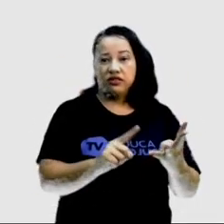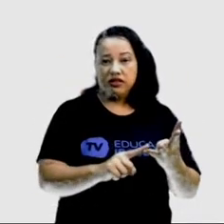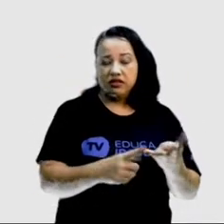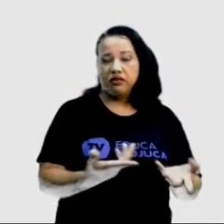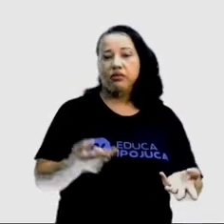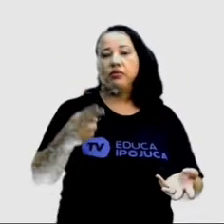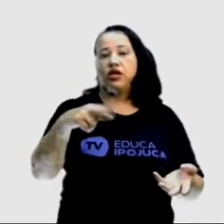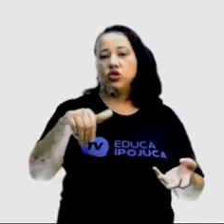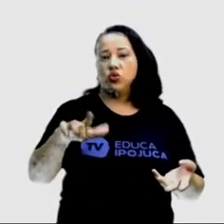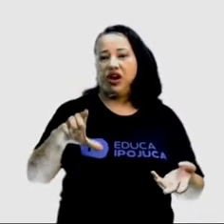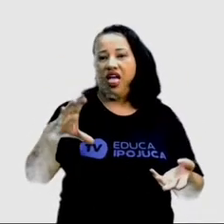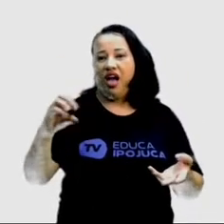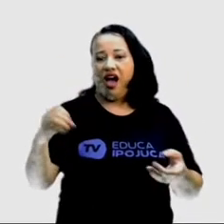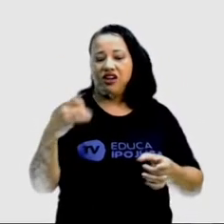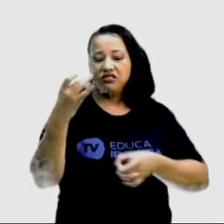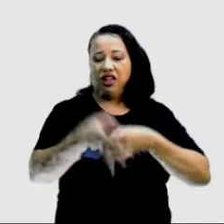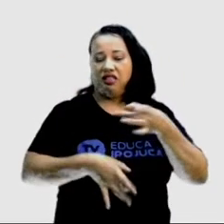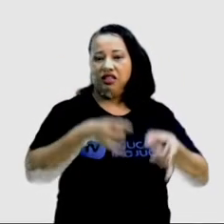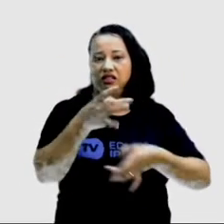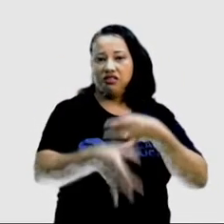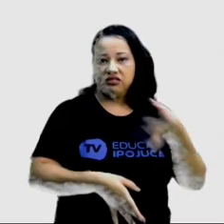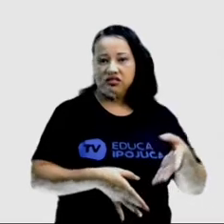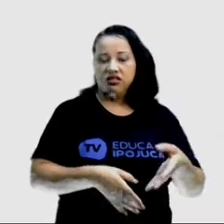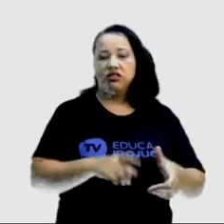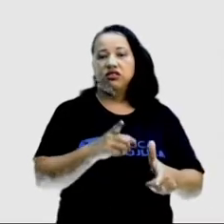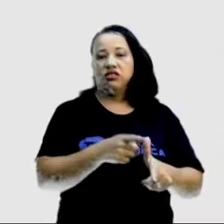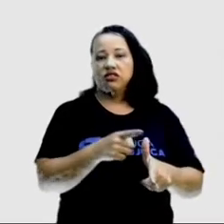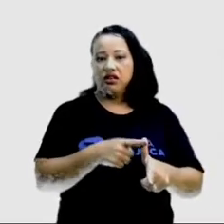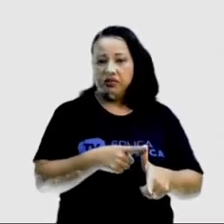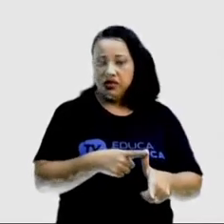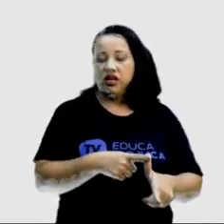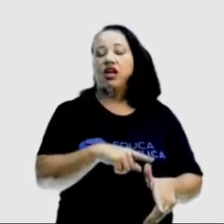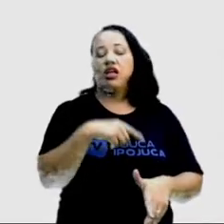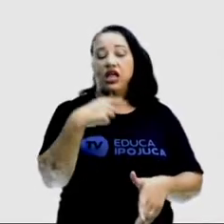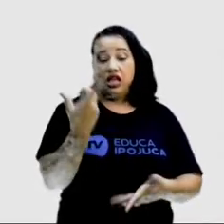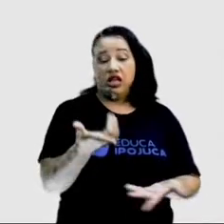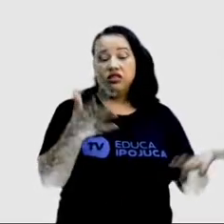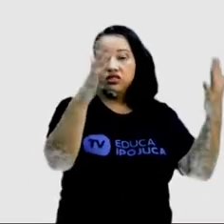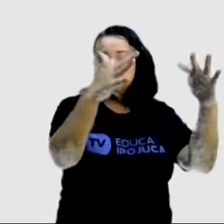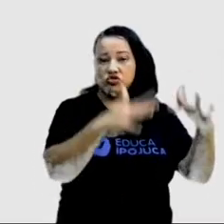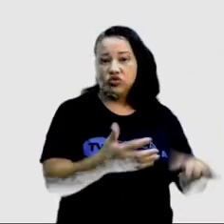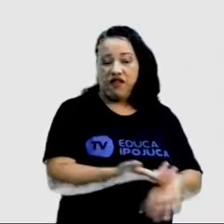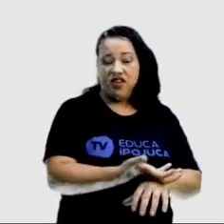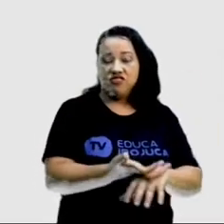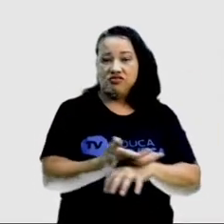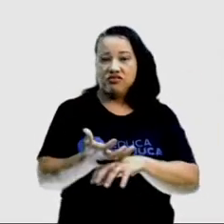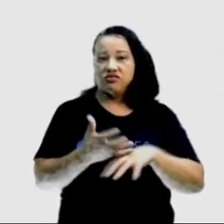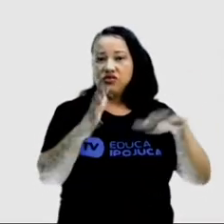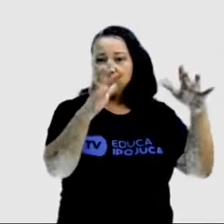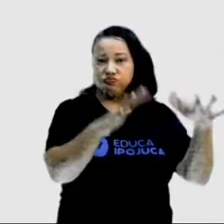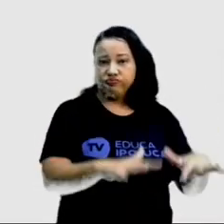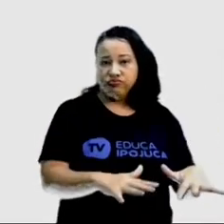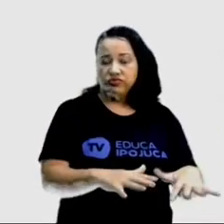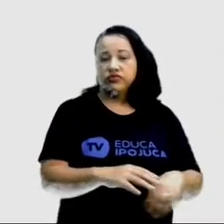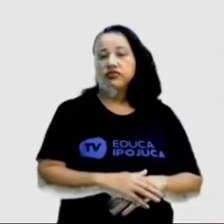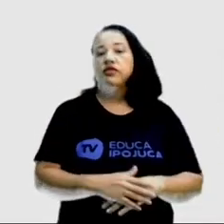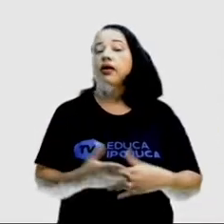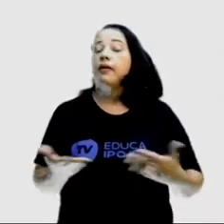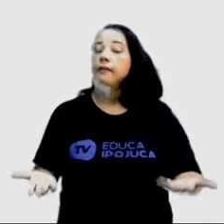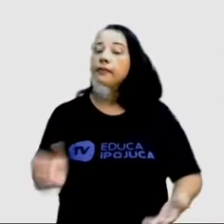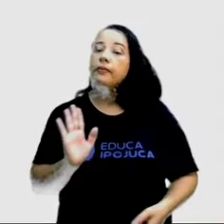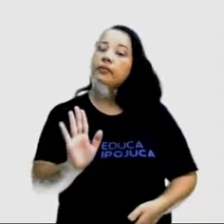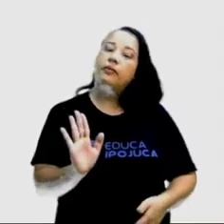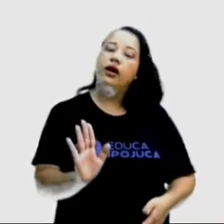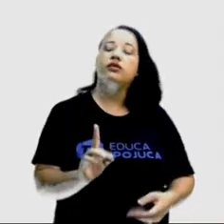nucleares e a destruição de vegetação nativa, certo? Mas a gente vai ver também